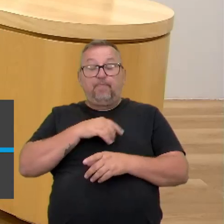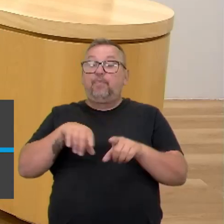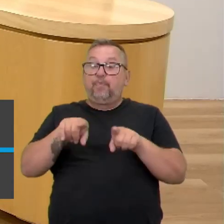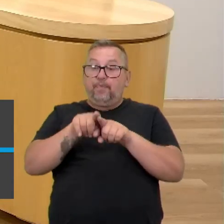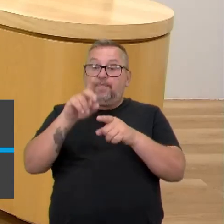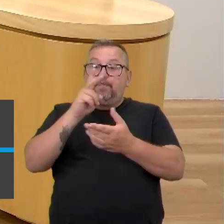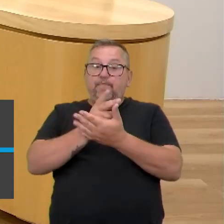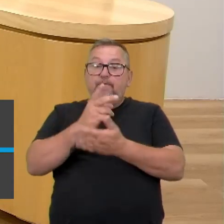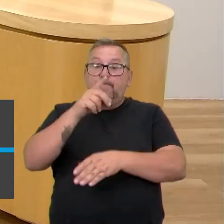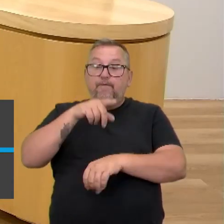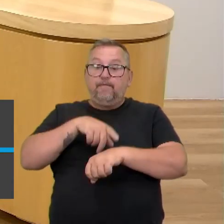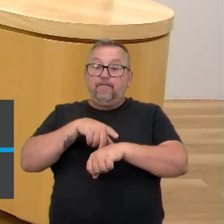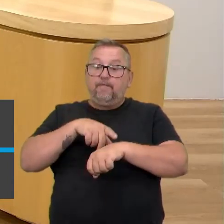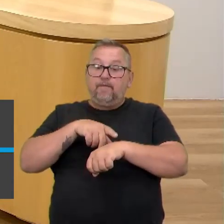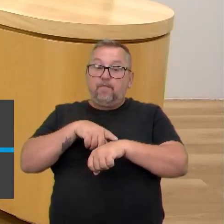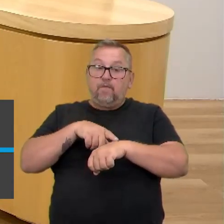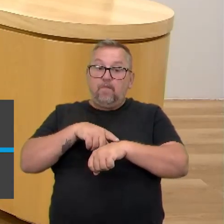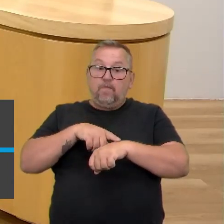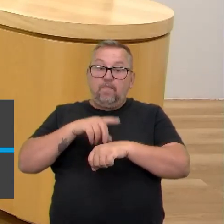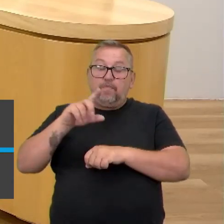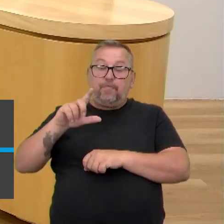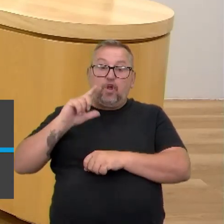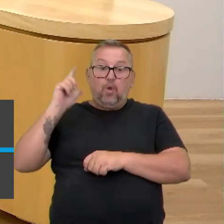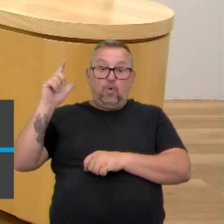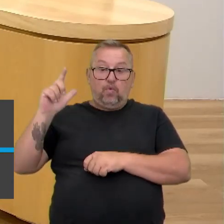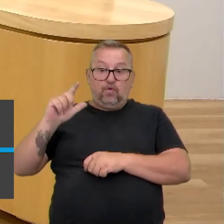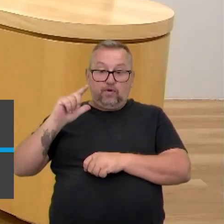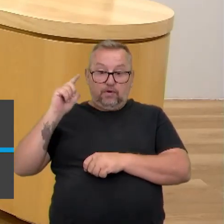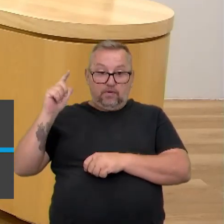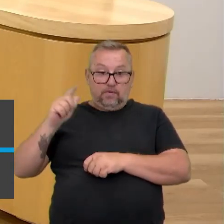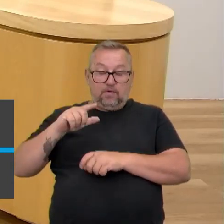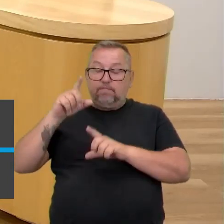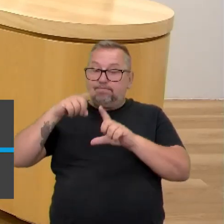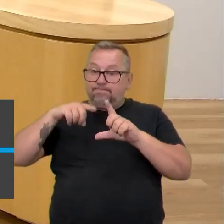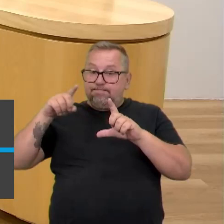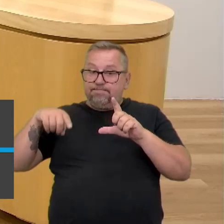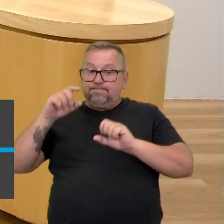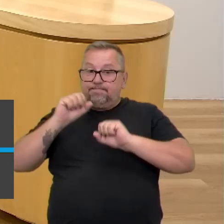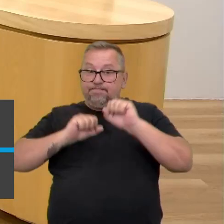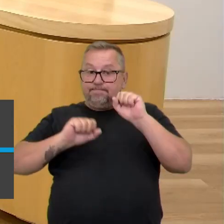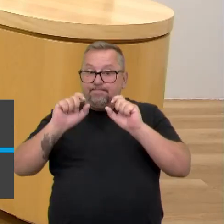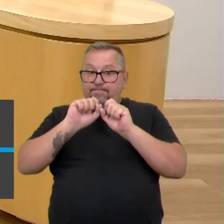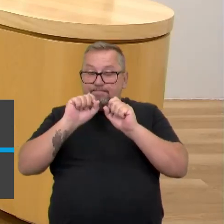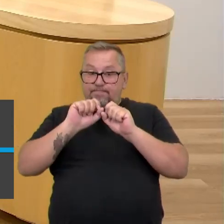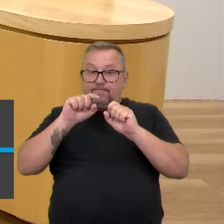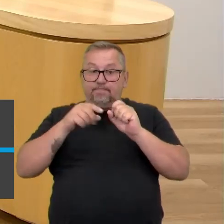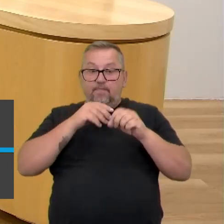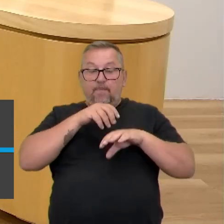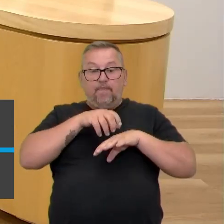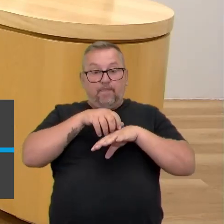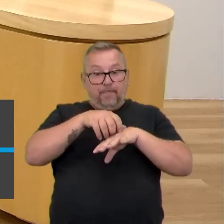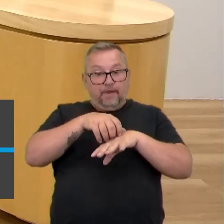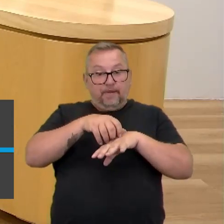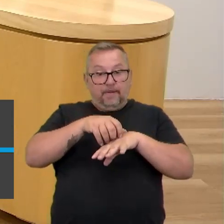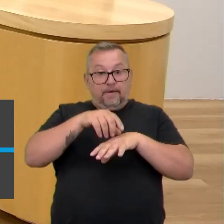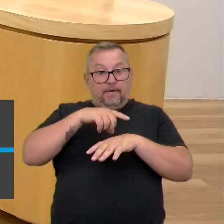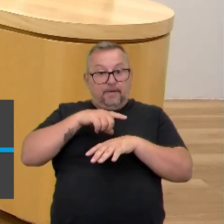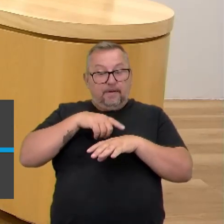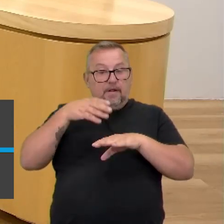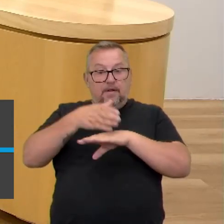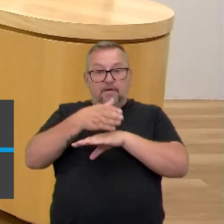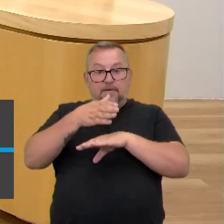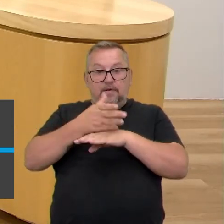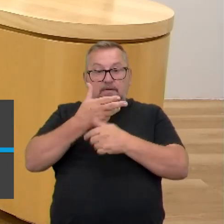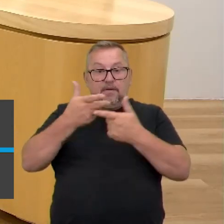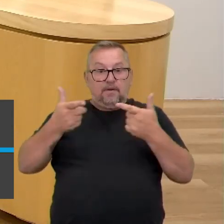tempo, com os níveis de logística que nós criamos através de grandes empresas que fazem justamente a entrega, eles têm acesso a qualquer